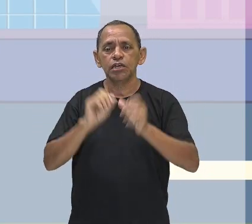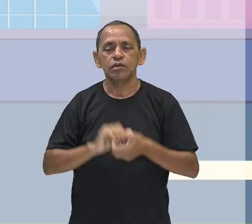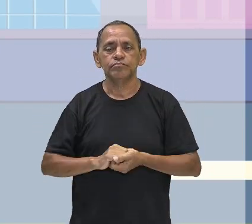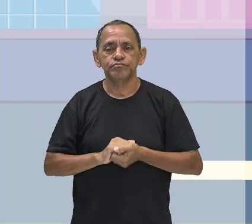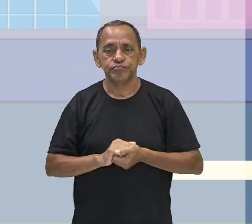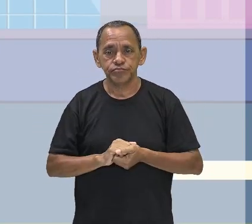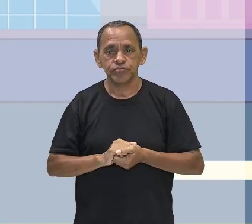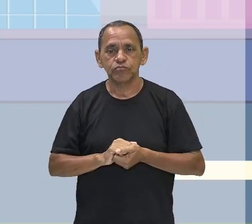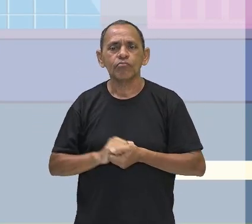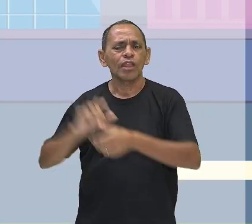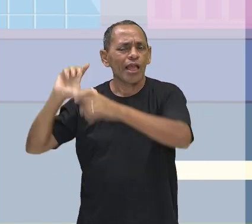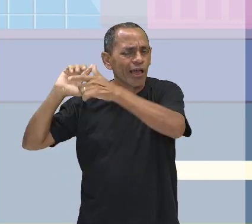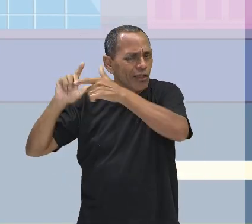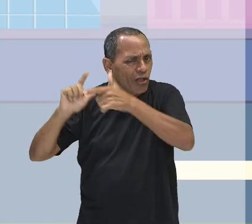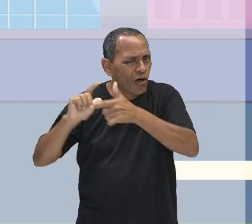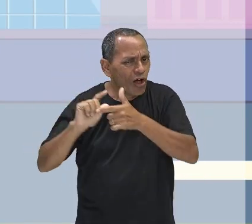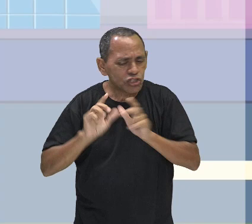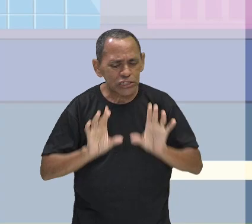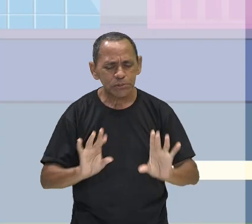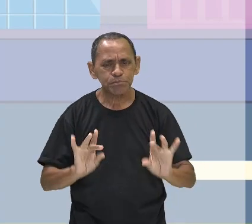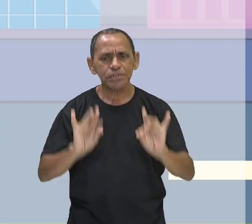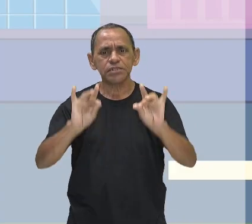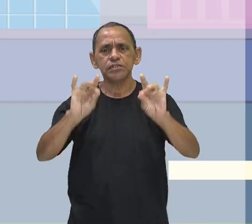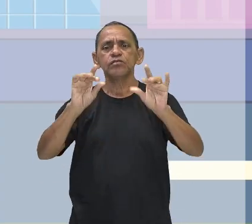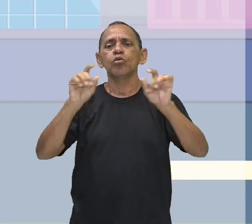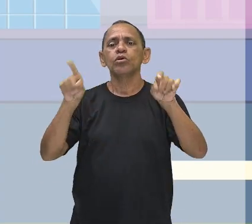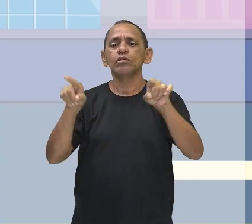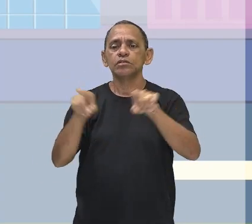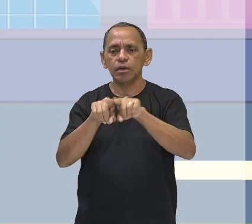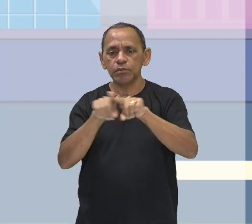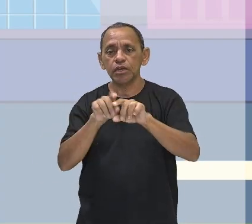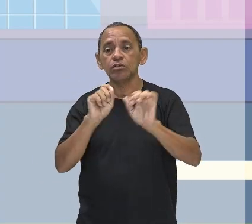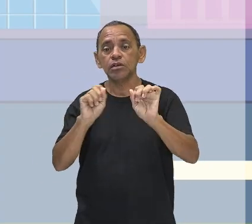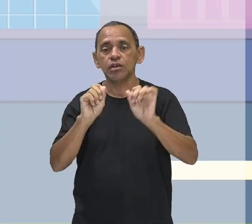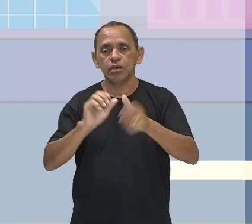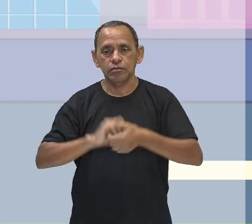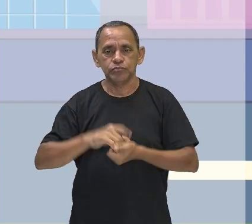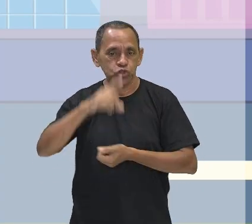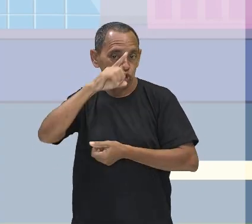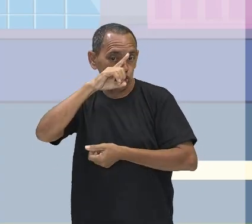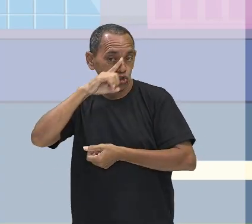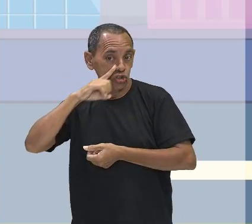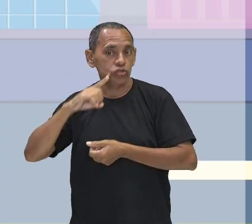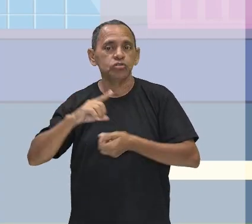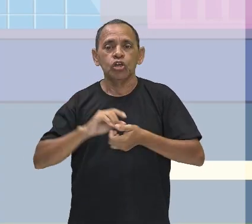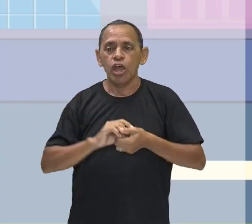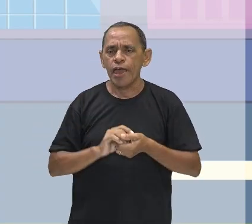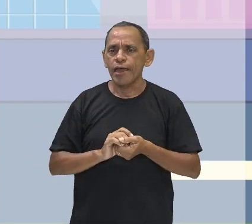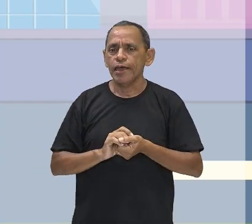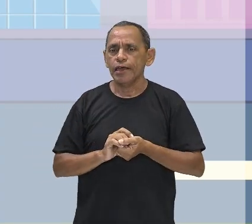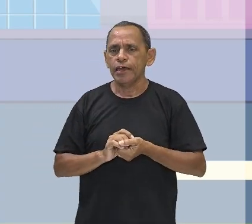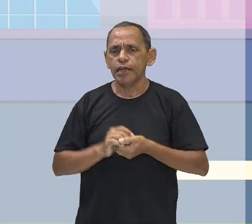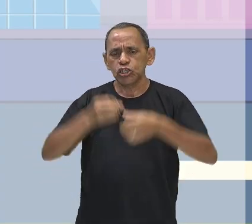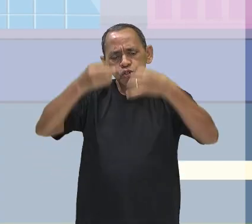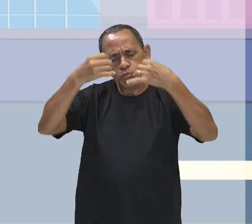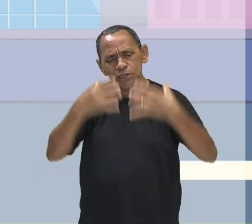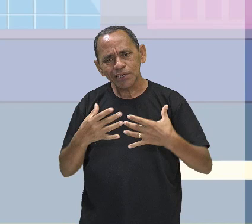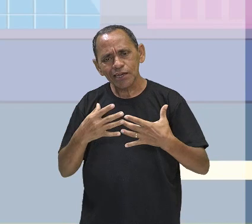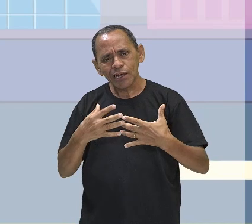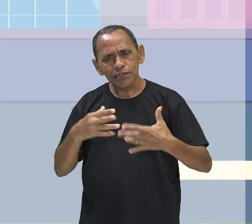clássico muito específico, que é Émile Durkheim. Quando ele diz que a coisa que